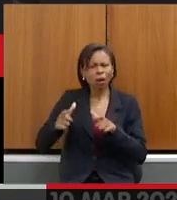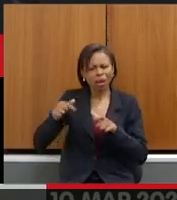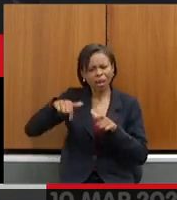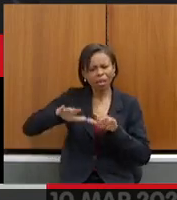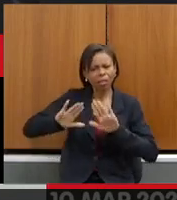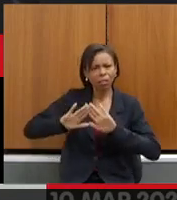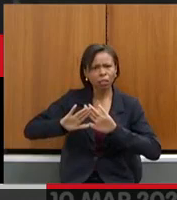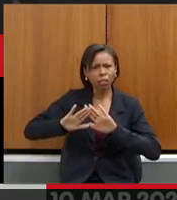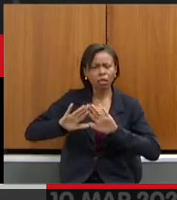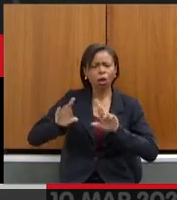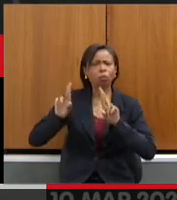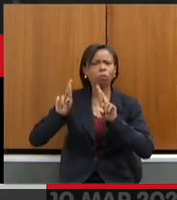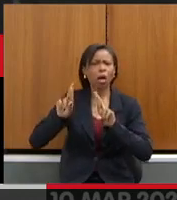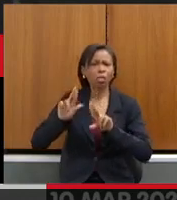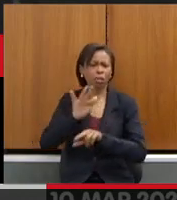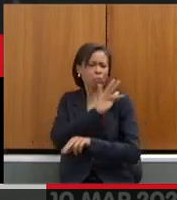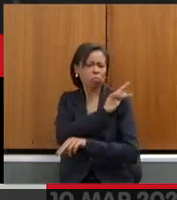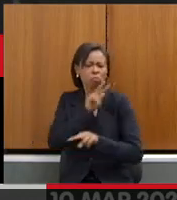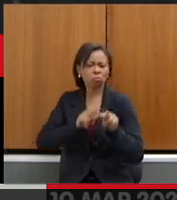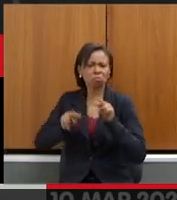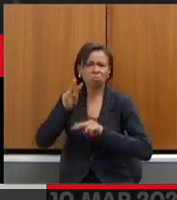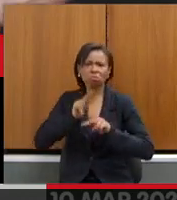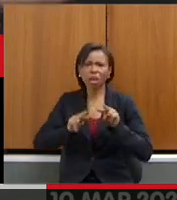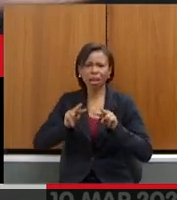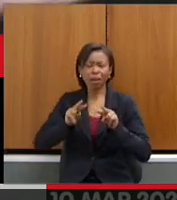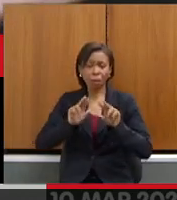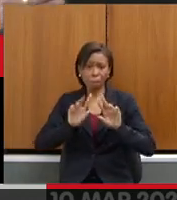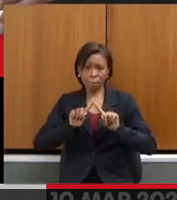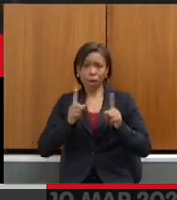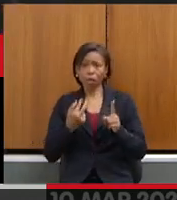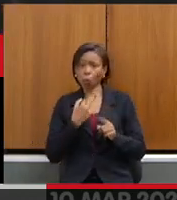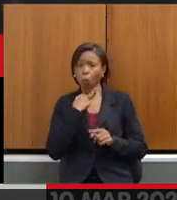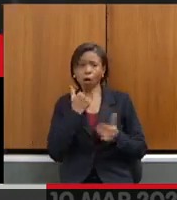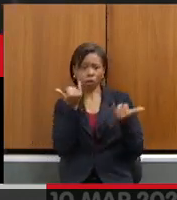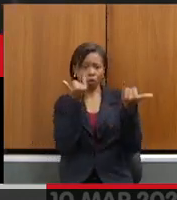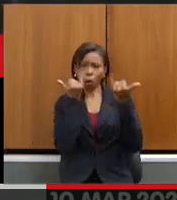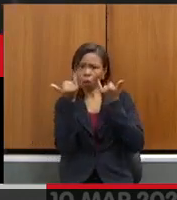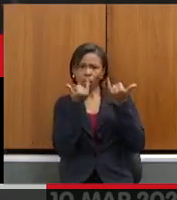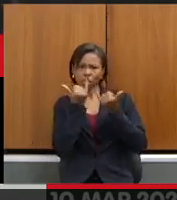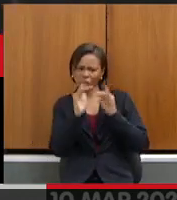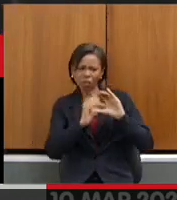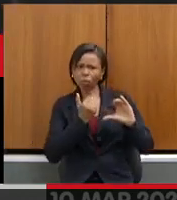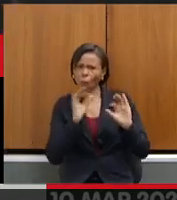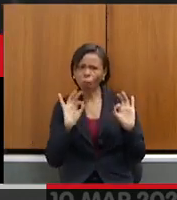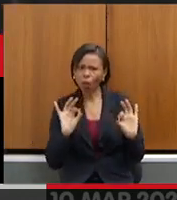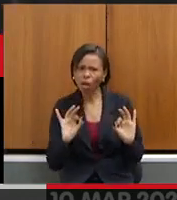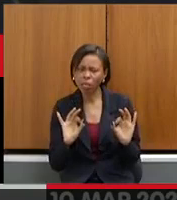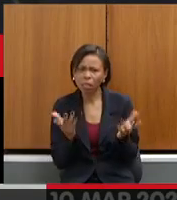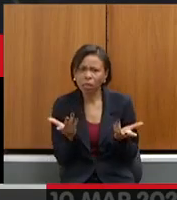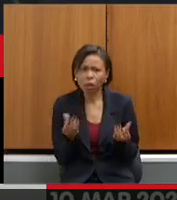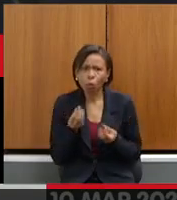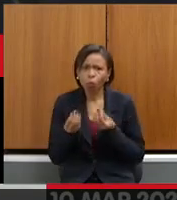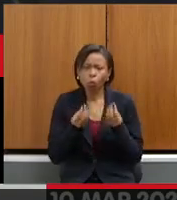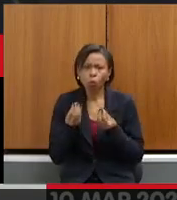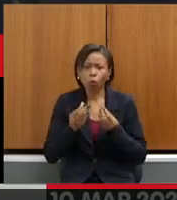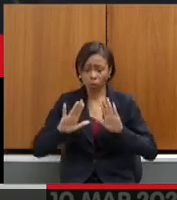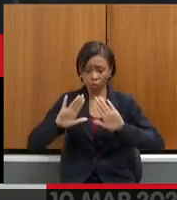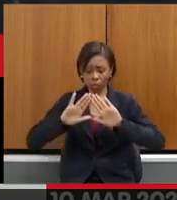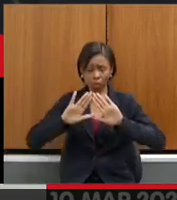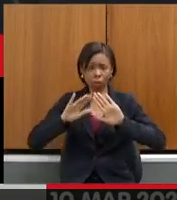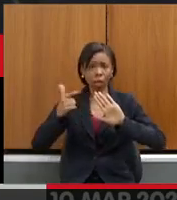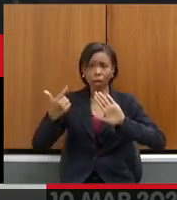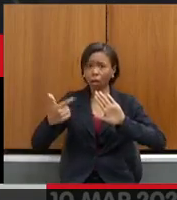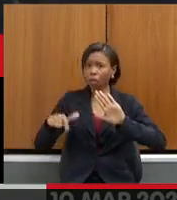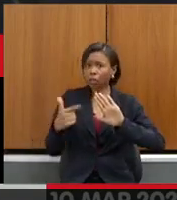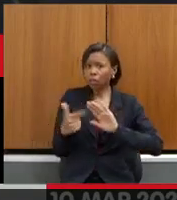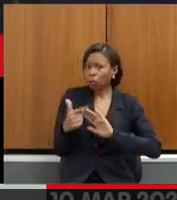puder ter acesso a dados fiscalizatórios não podemos desistir eu entrego meu mandato presidente da Assembleia de Minas não